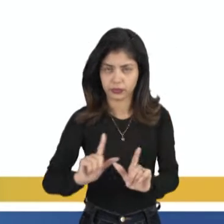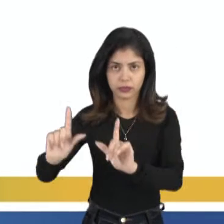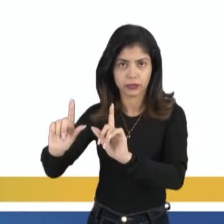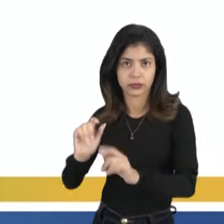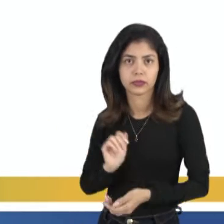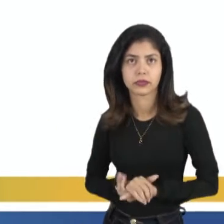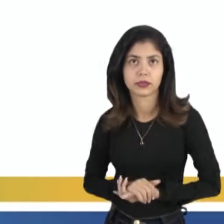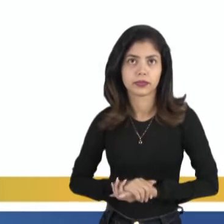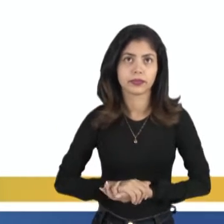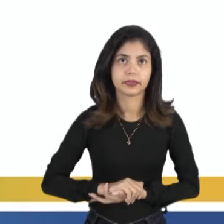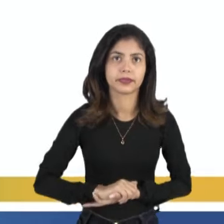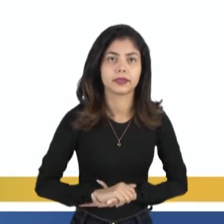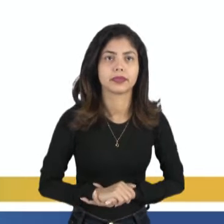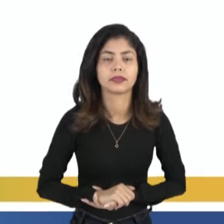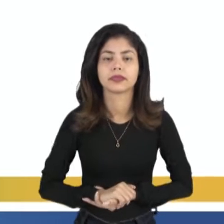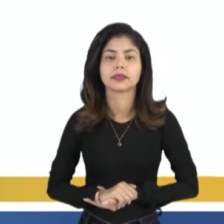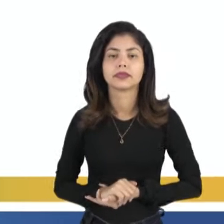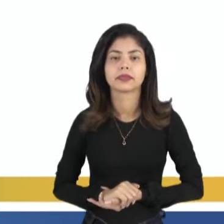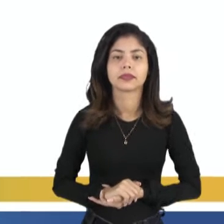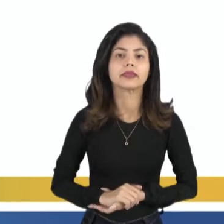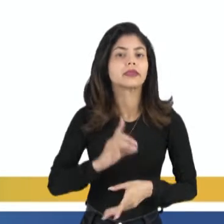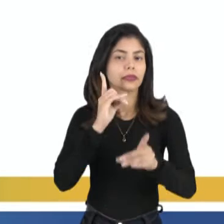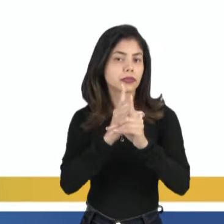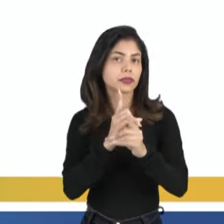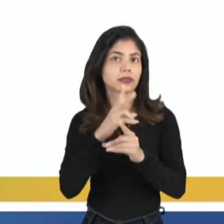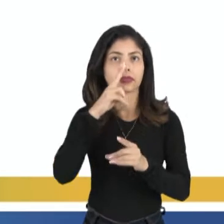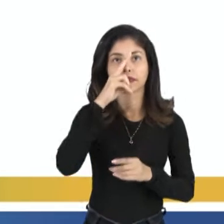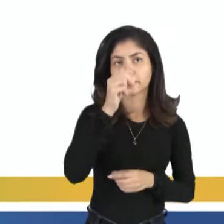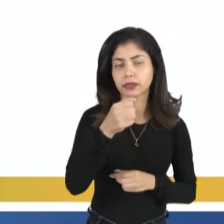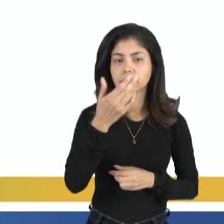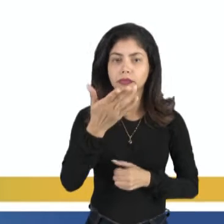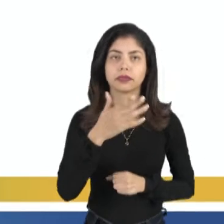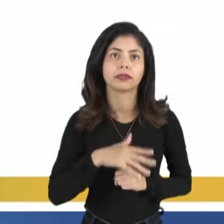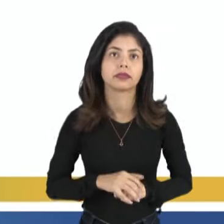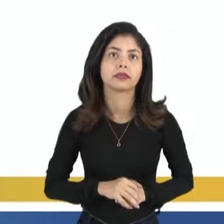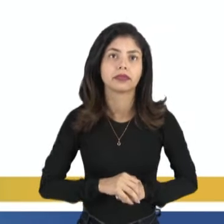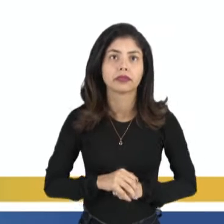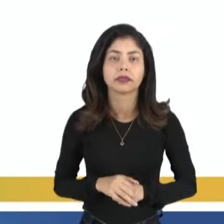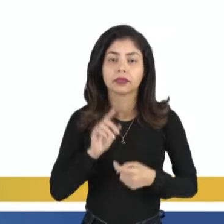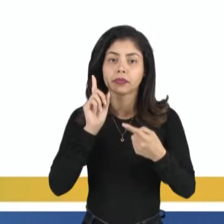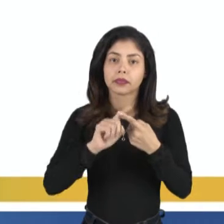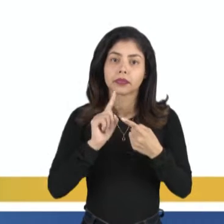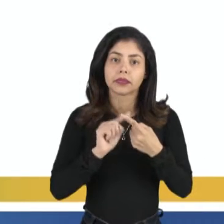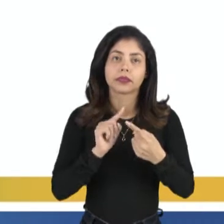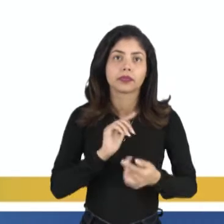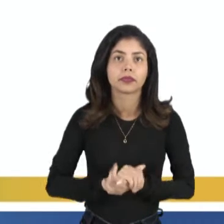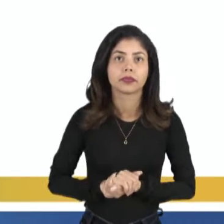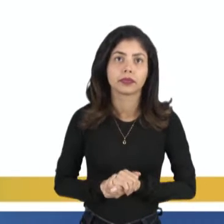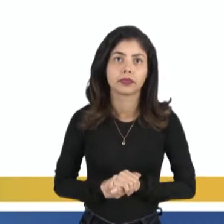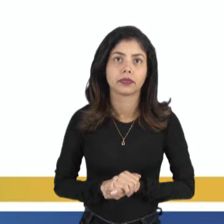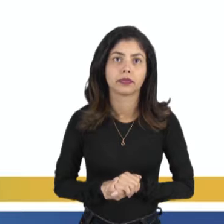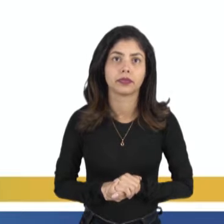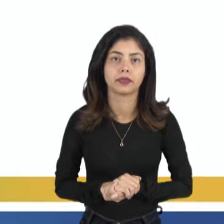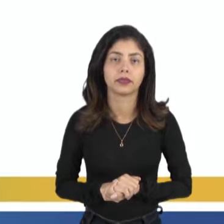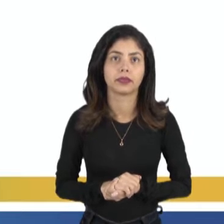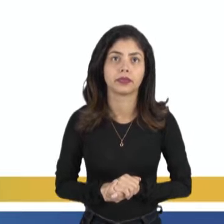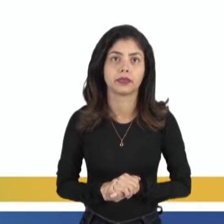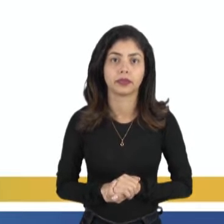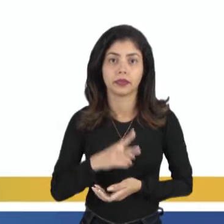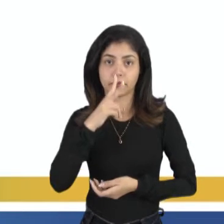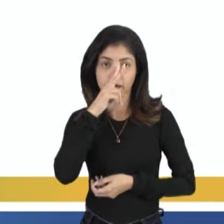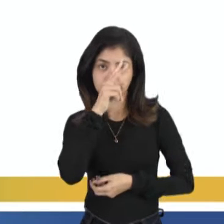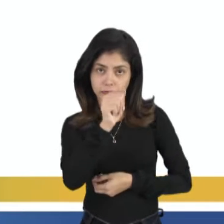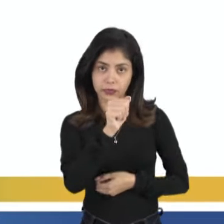aula aí, eu não vou adiantar não. Então vamos pegar e identificar aqui as forças que estão nesse bloquinho. Primeiro, eu estou representando